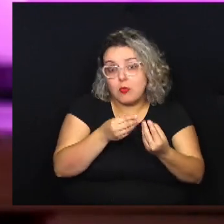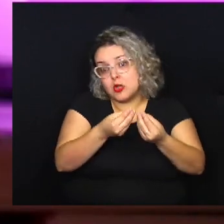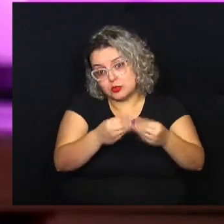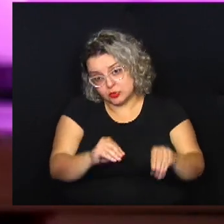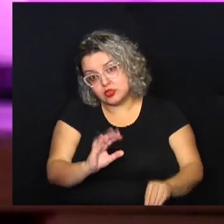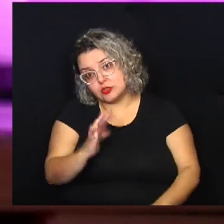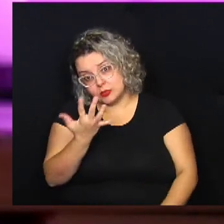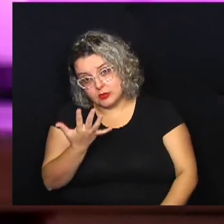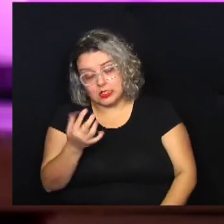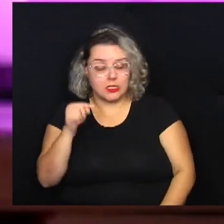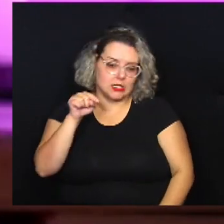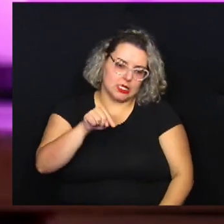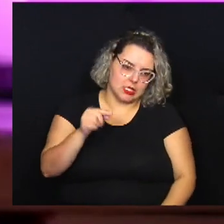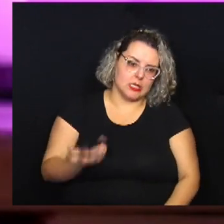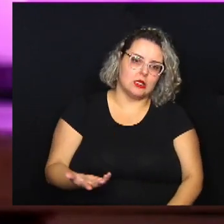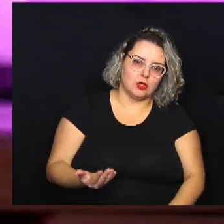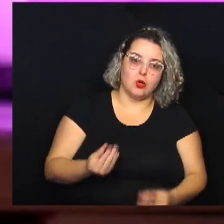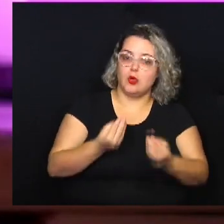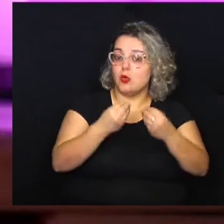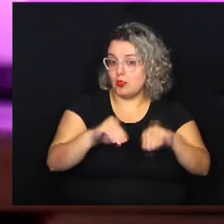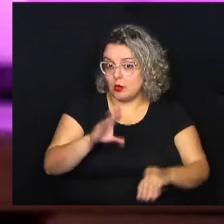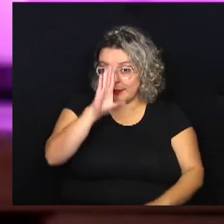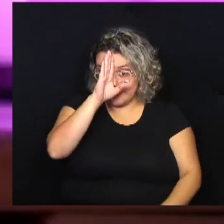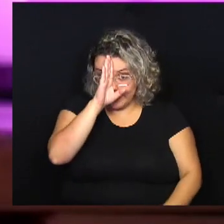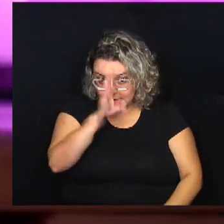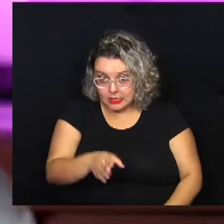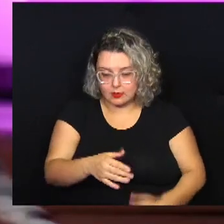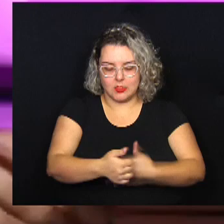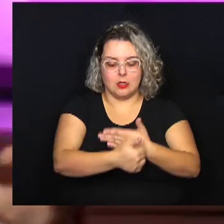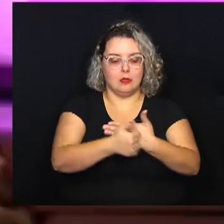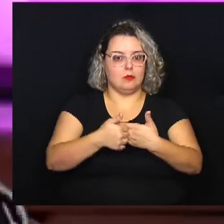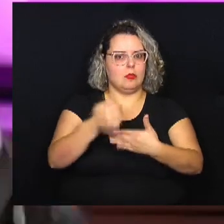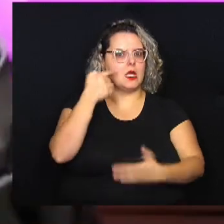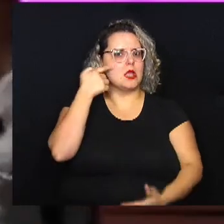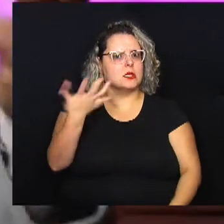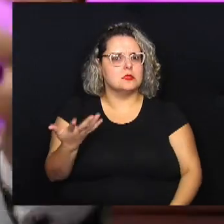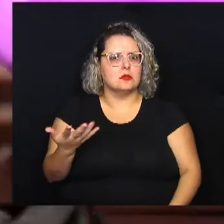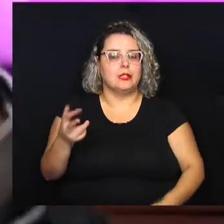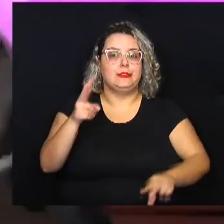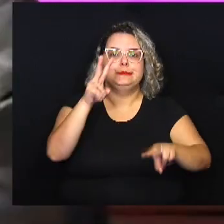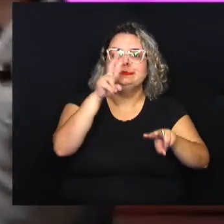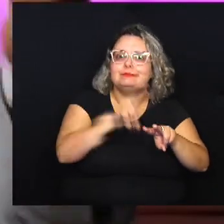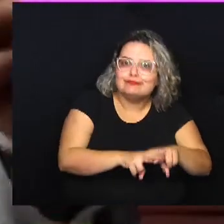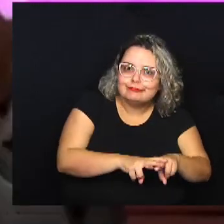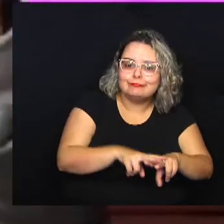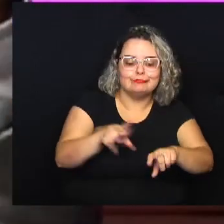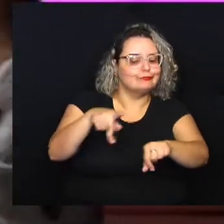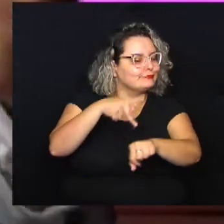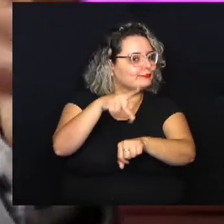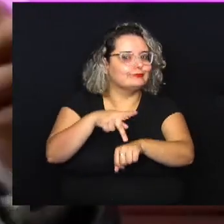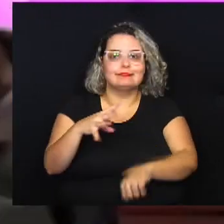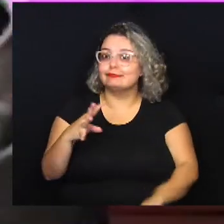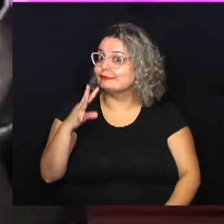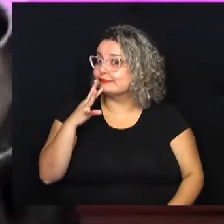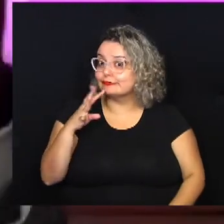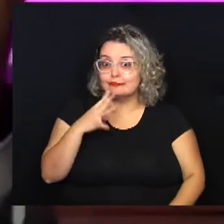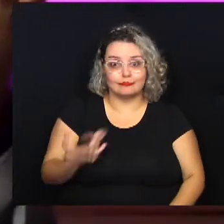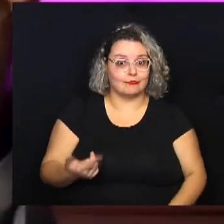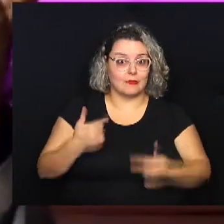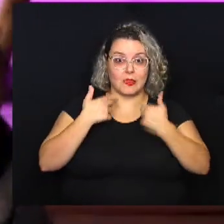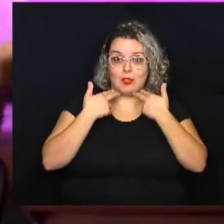causados. E nesse caso, o dano pode ser principalmente moral. Imagina, você ficar preso em um país que você não conhece, com uma